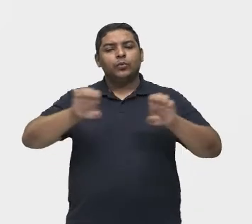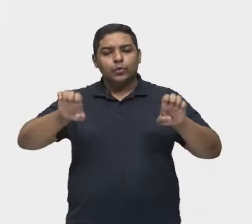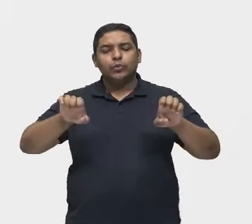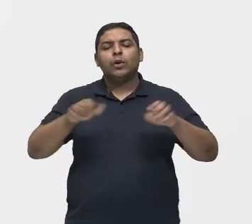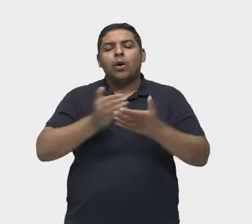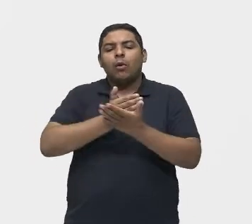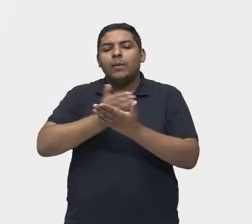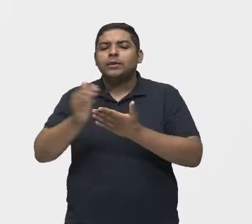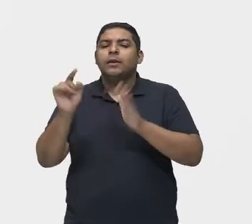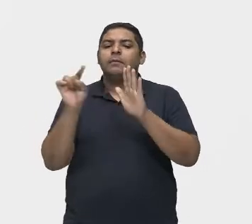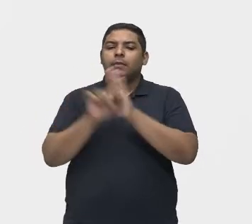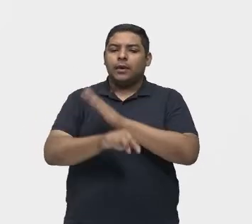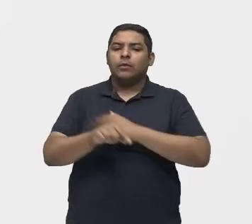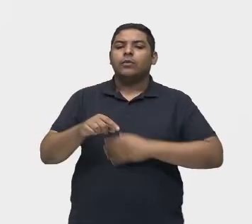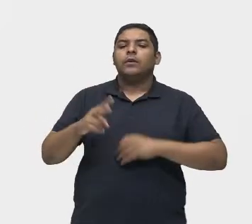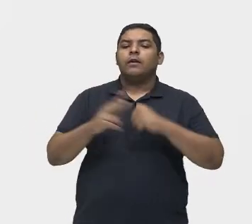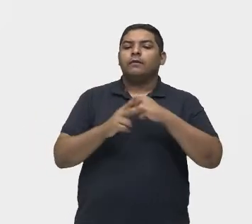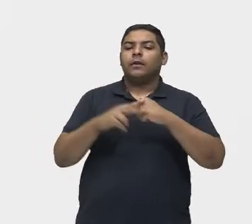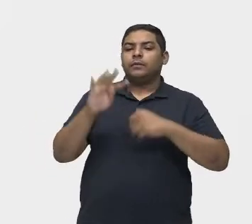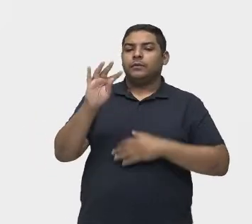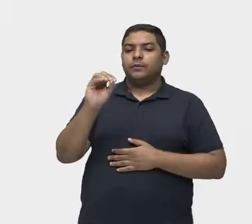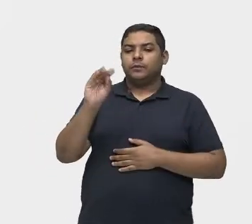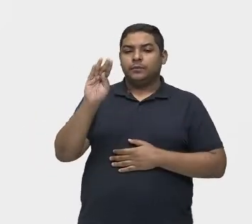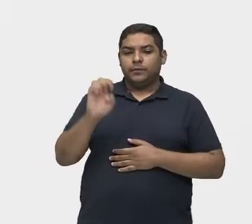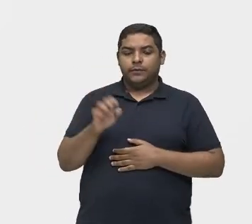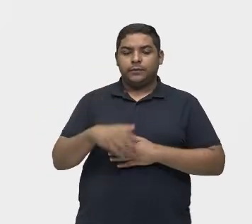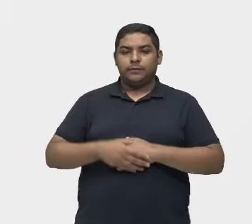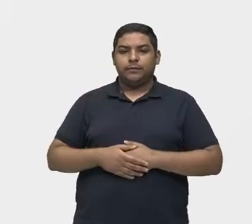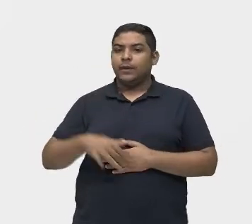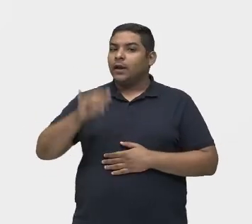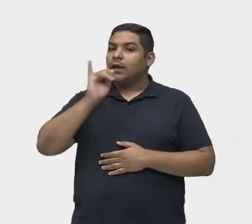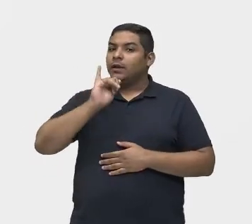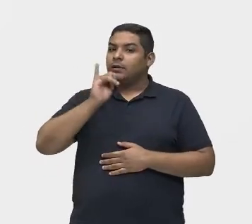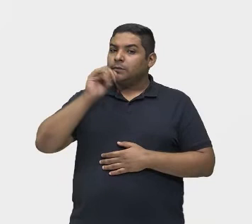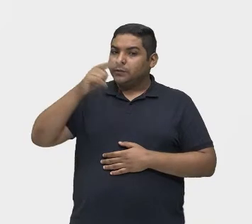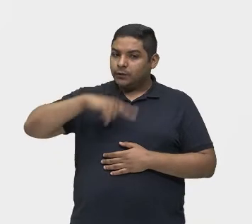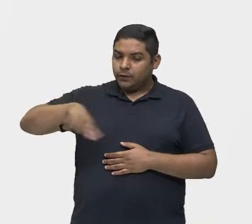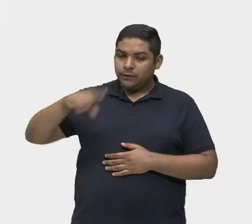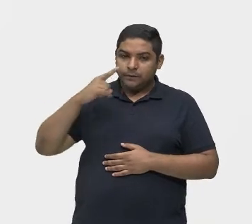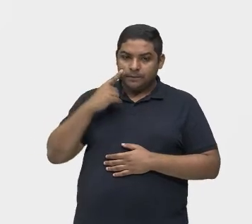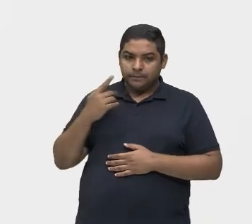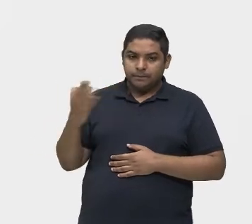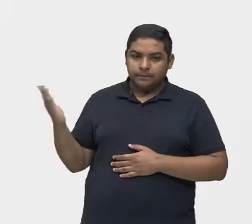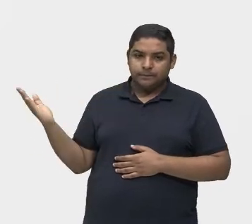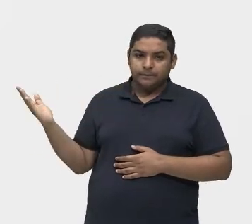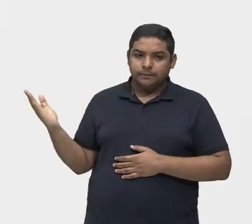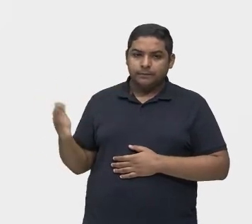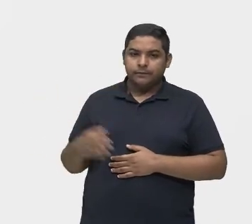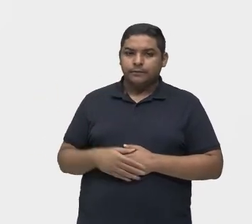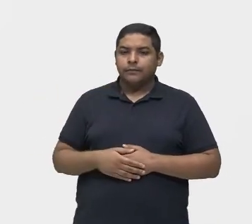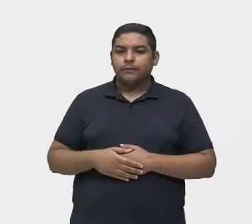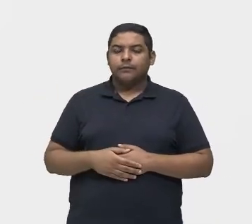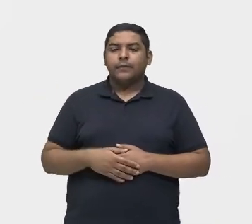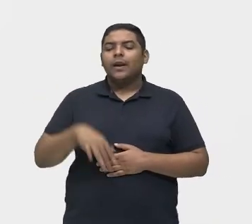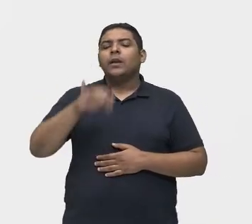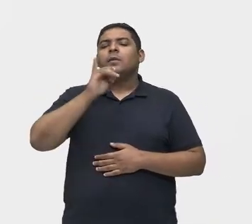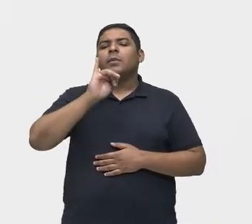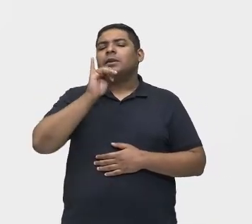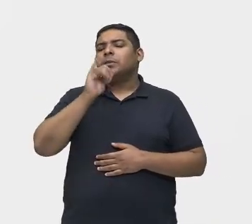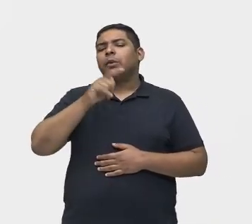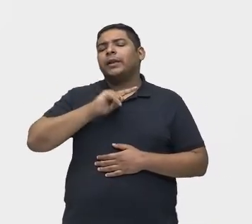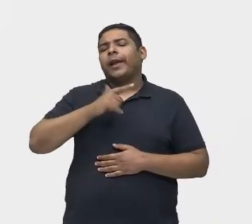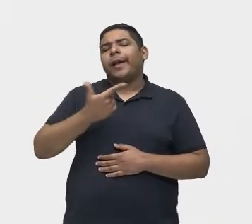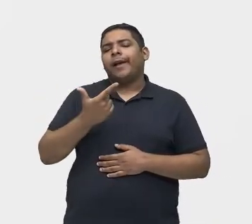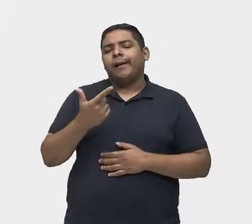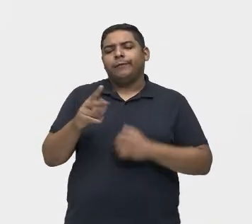sempre a pergunta com o verbo to be. Mais um exemplo que eu vou mostrar para vocês agora. Então, quando eu tenho o verbo to be